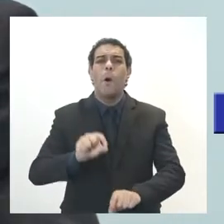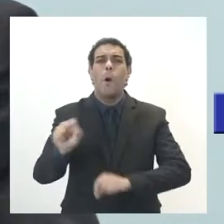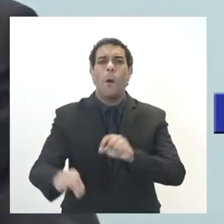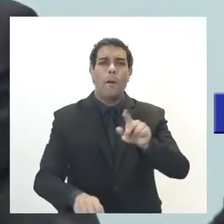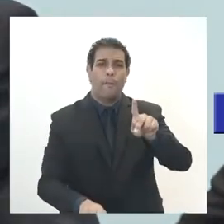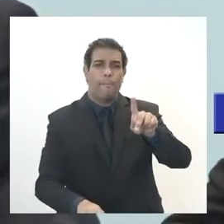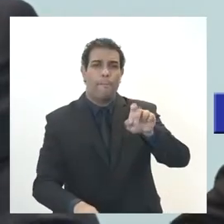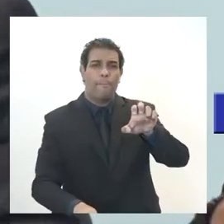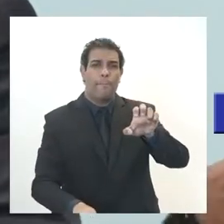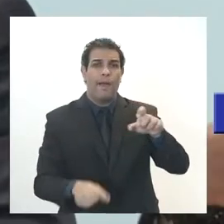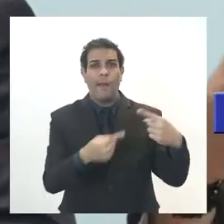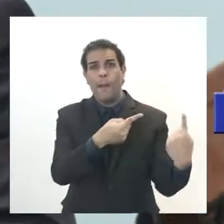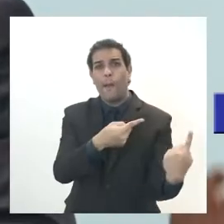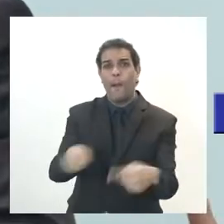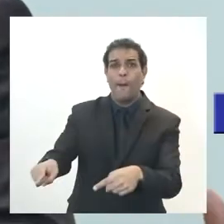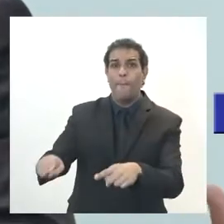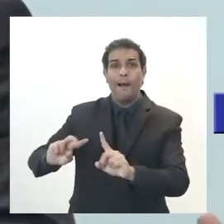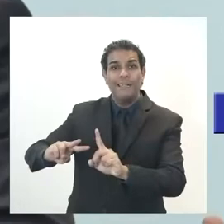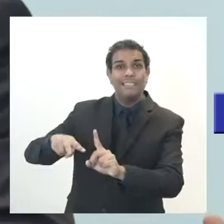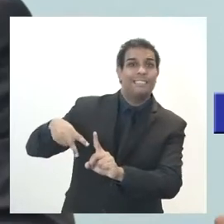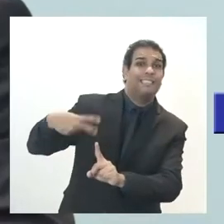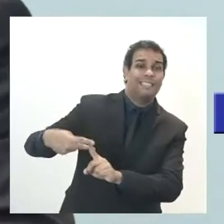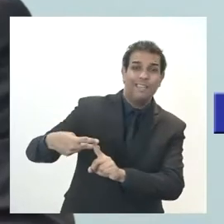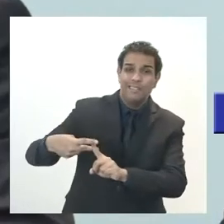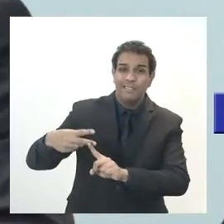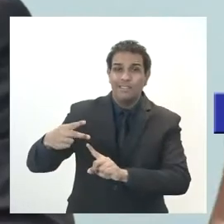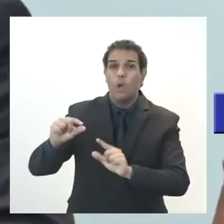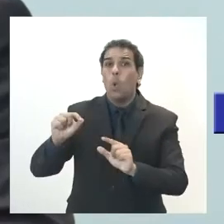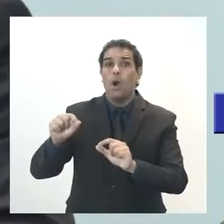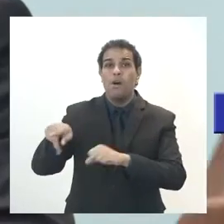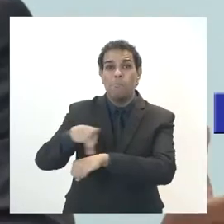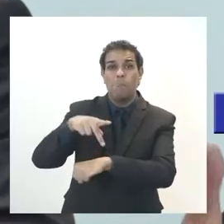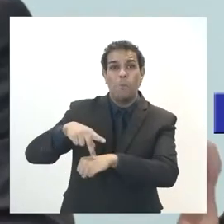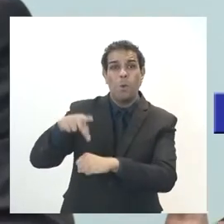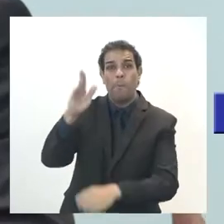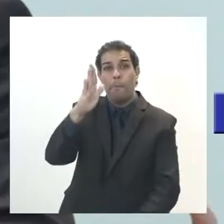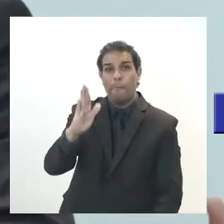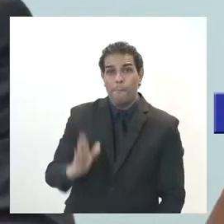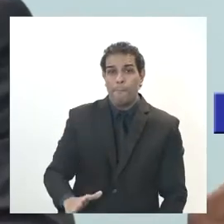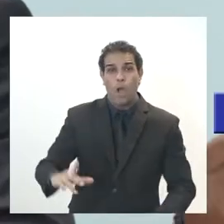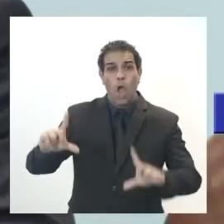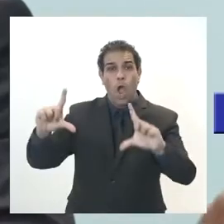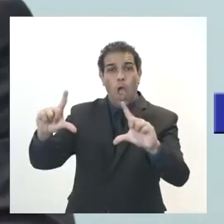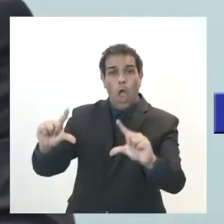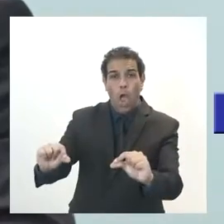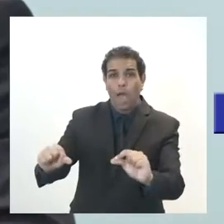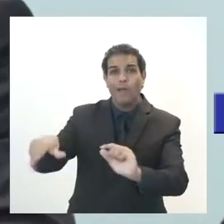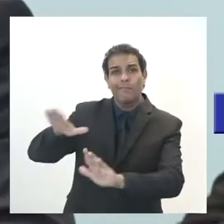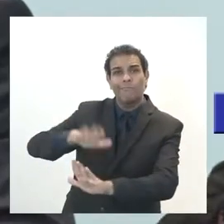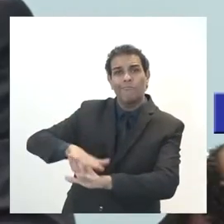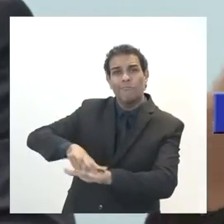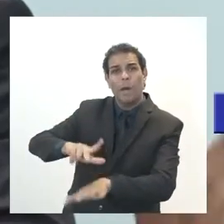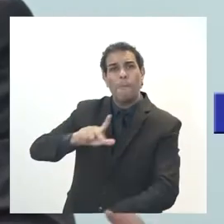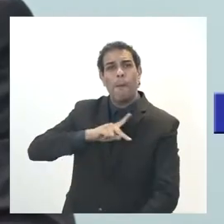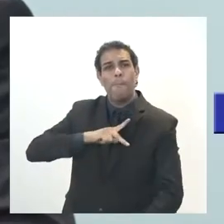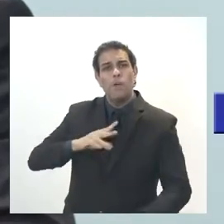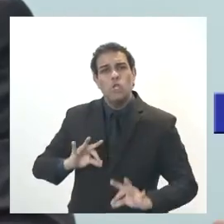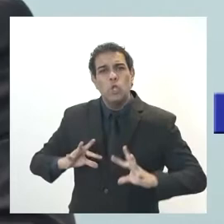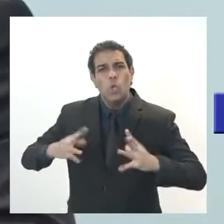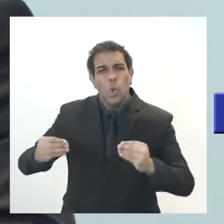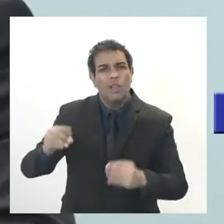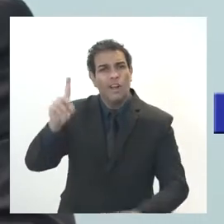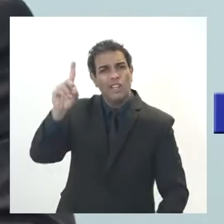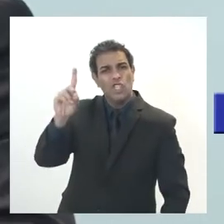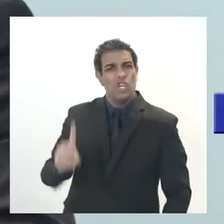tá com a concepção de estado ela quer acabar com tudo né com os